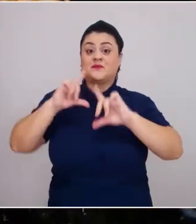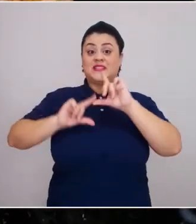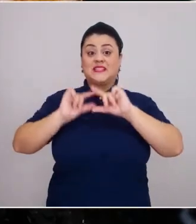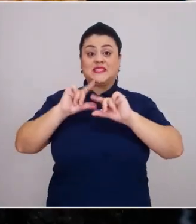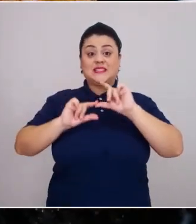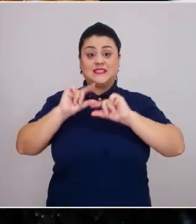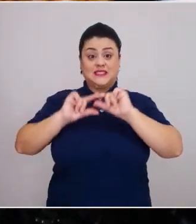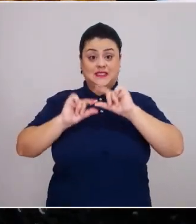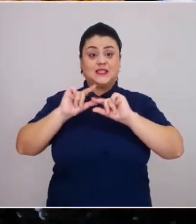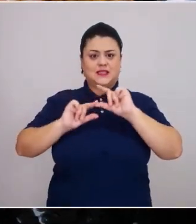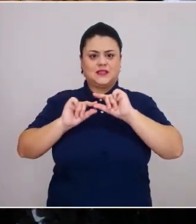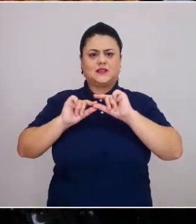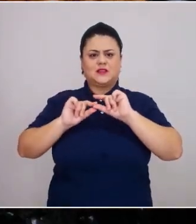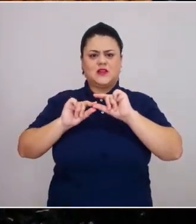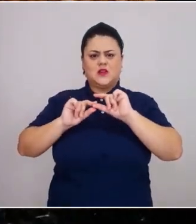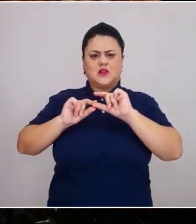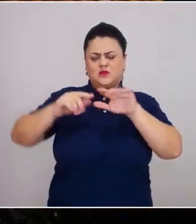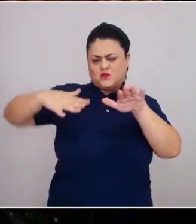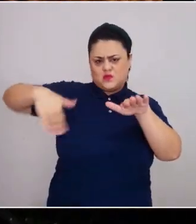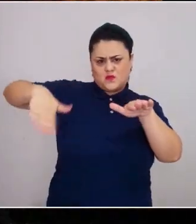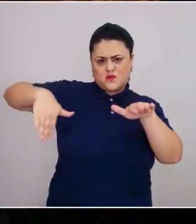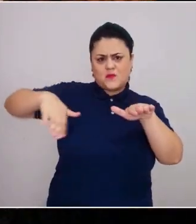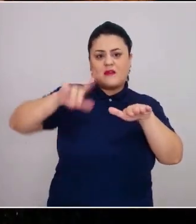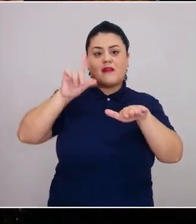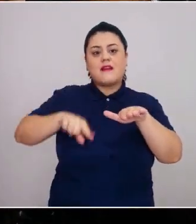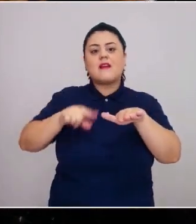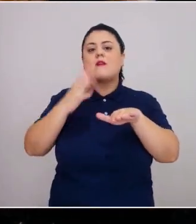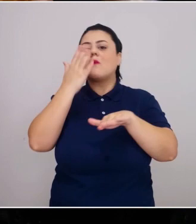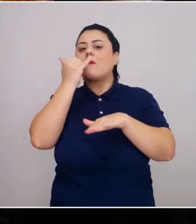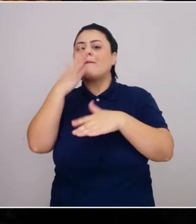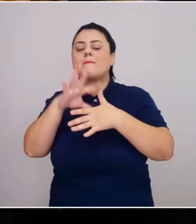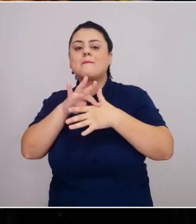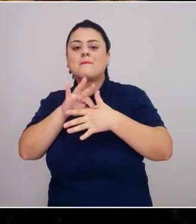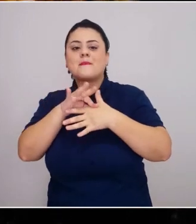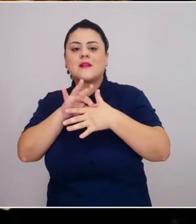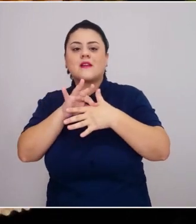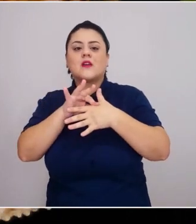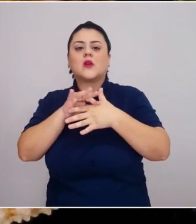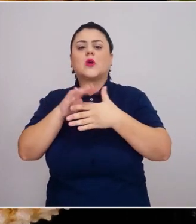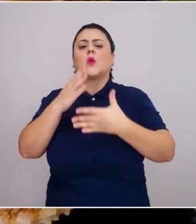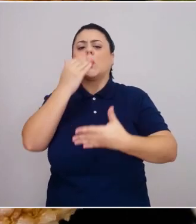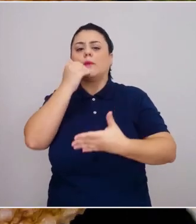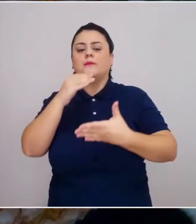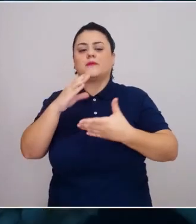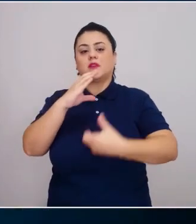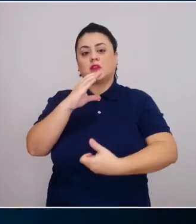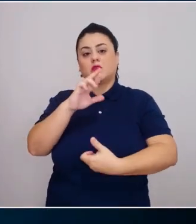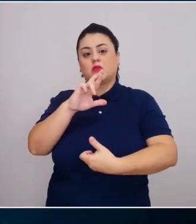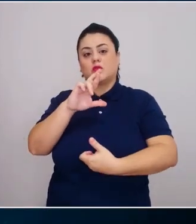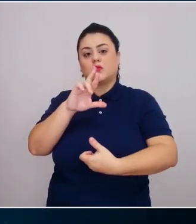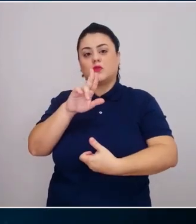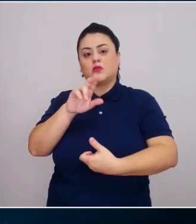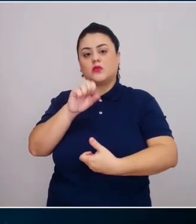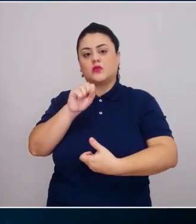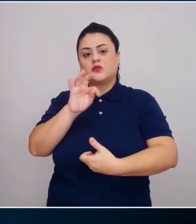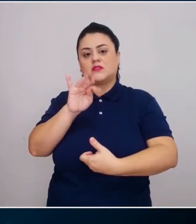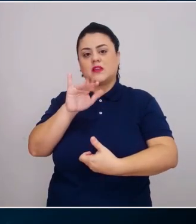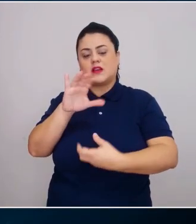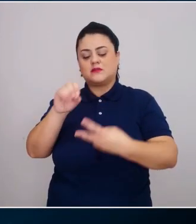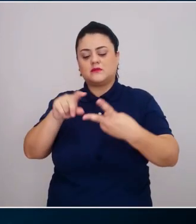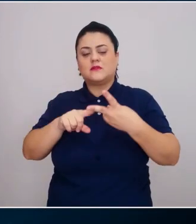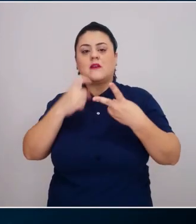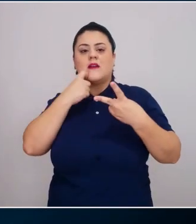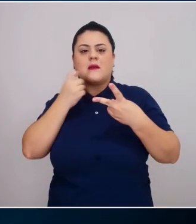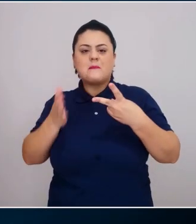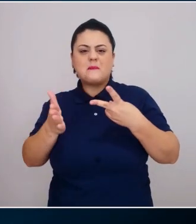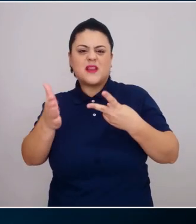As estrelas do mar são carnívoras, alimentam essencialmente de moluscos, crustáceos, vermes e